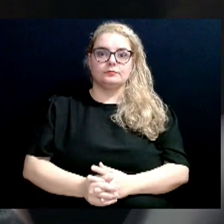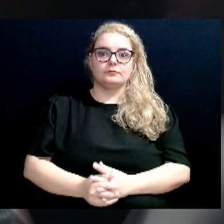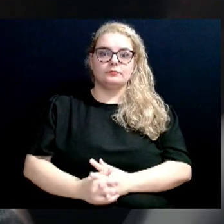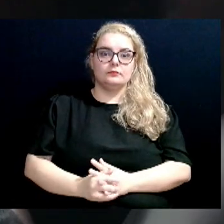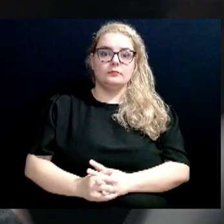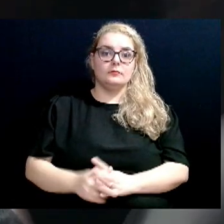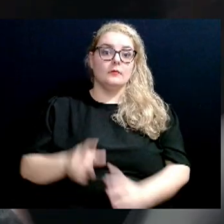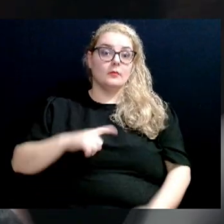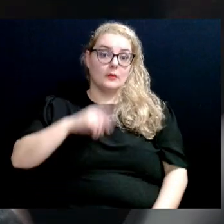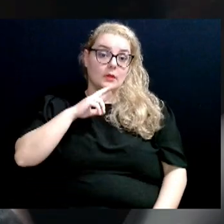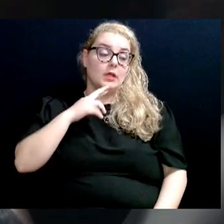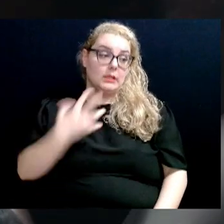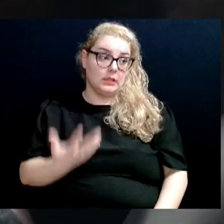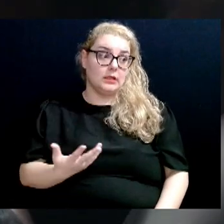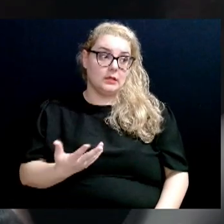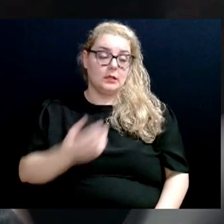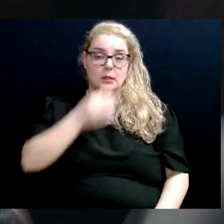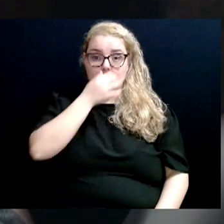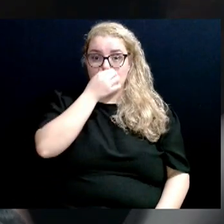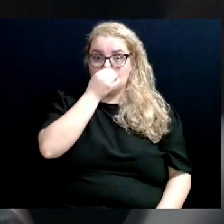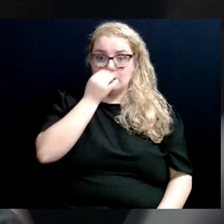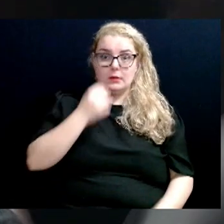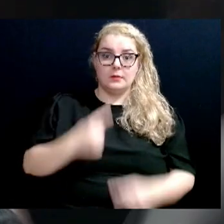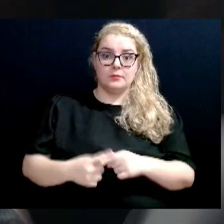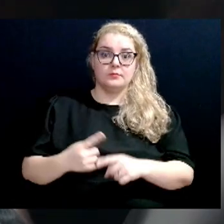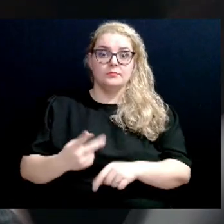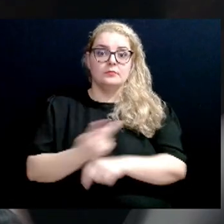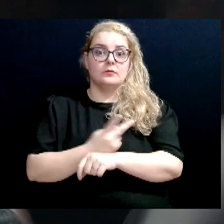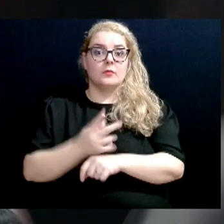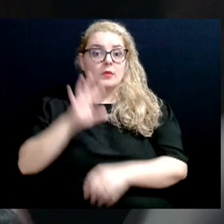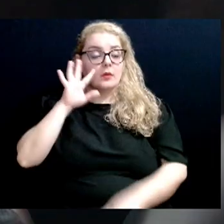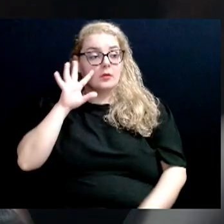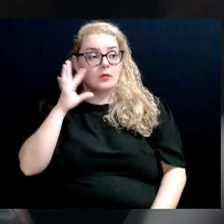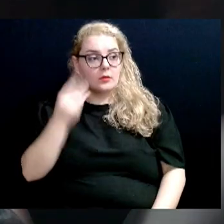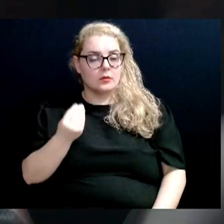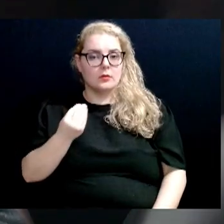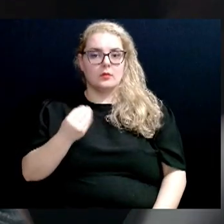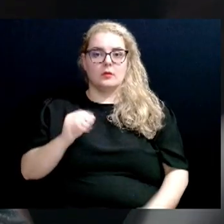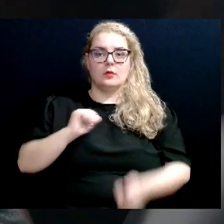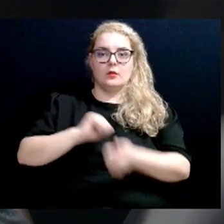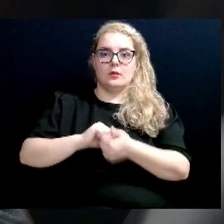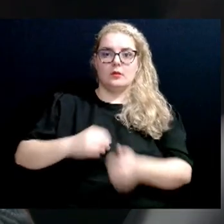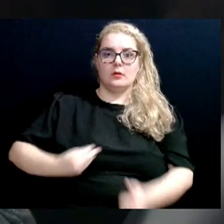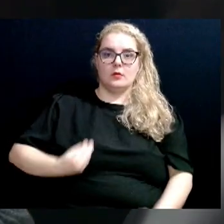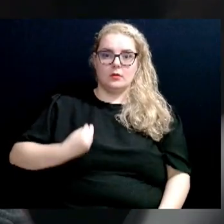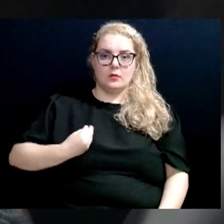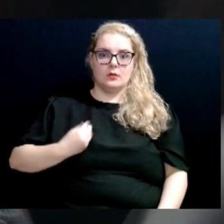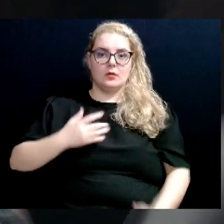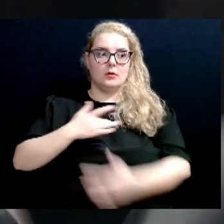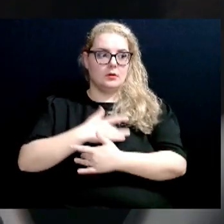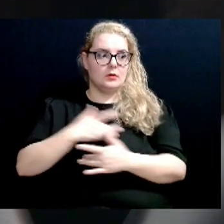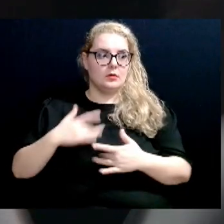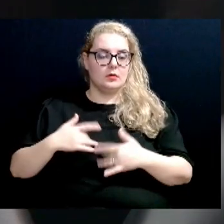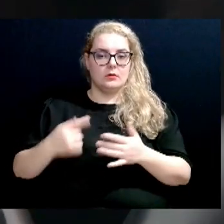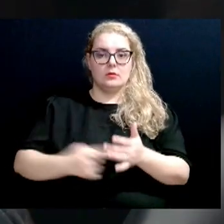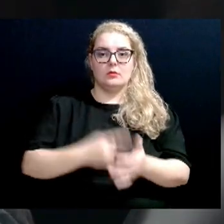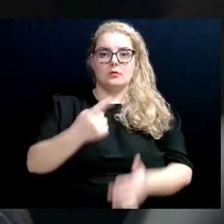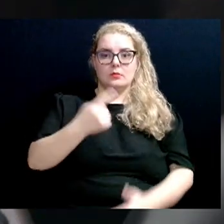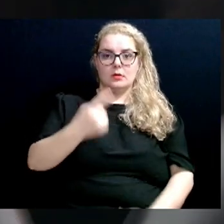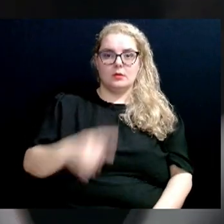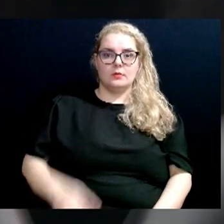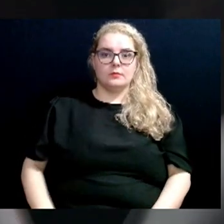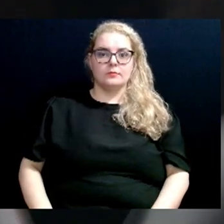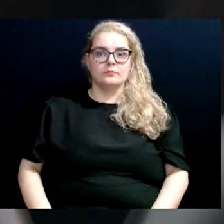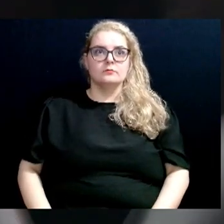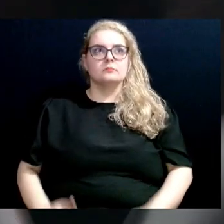está procurando entender que a qualidade de vida e a saúde dele está no primeiro lugar. E a parte estética vem